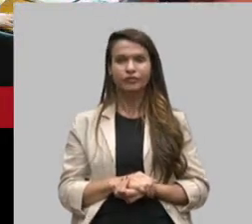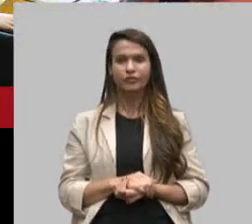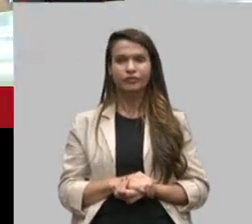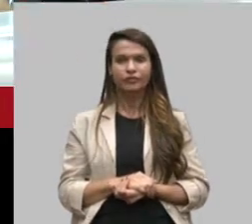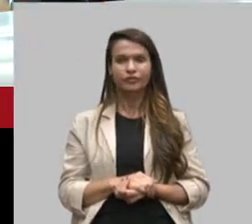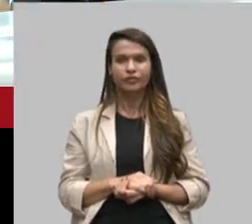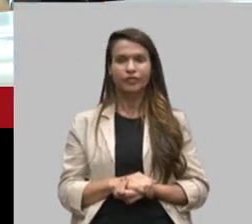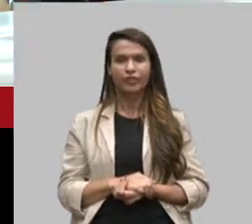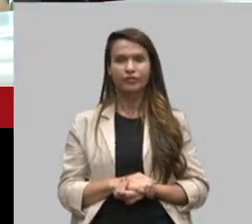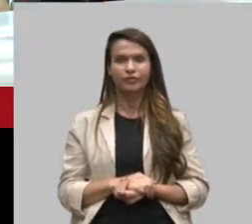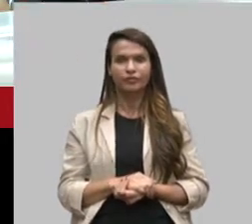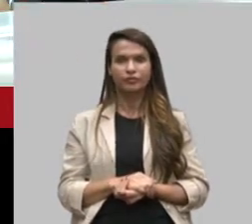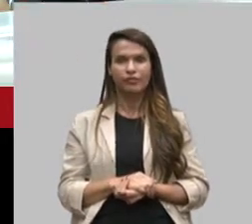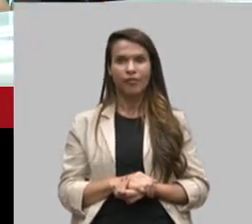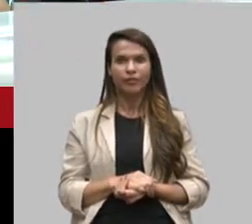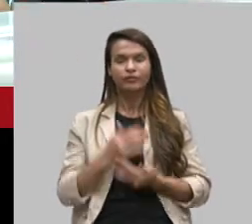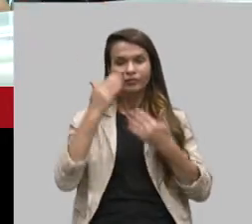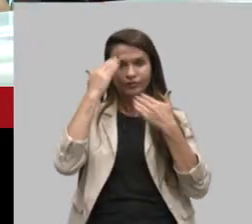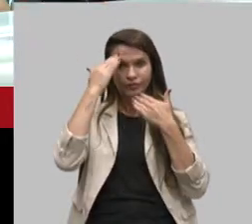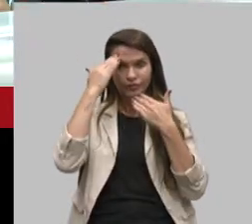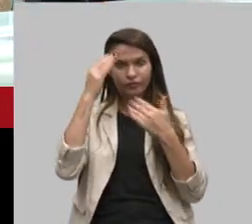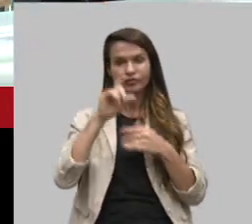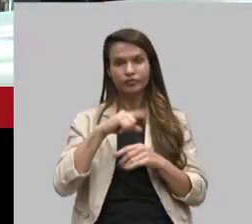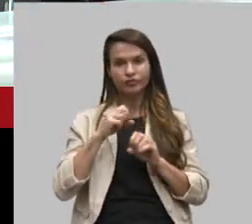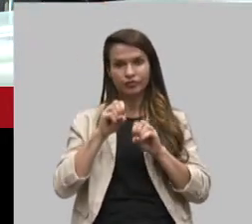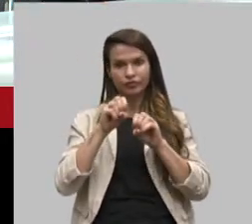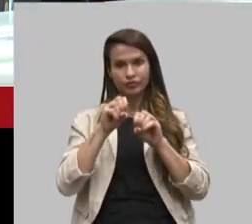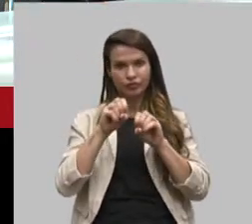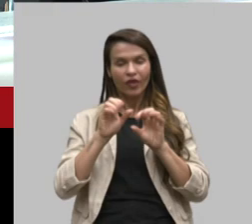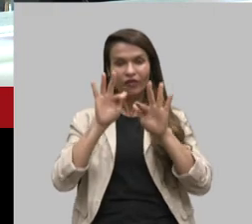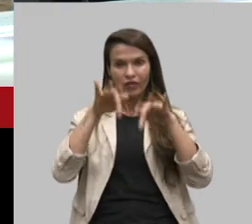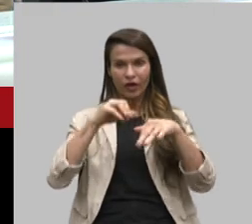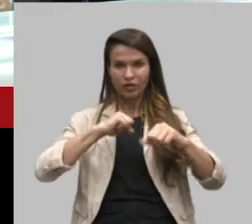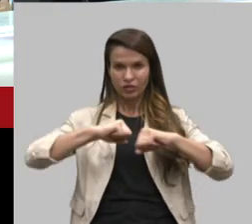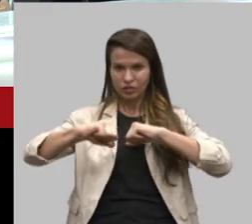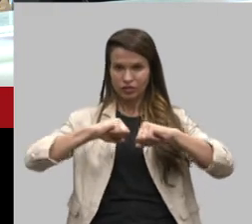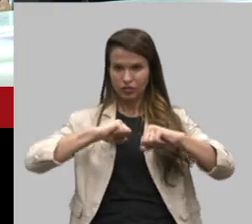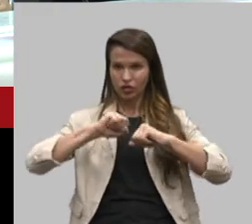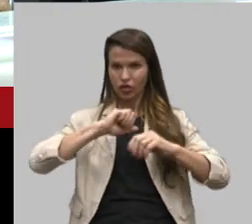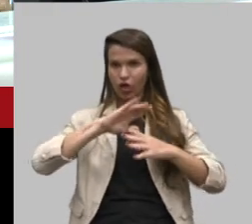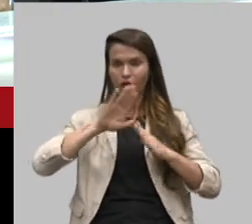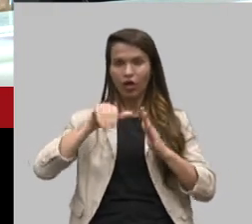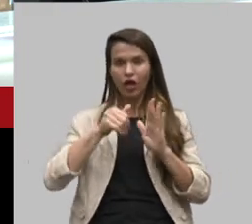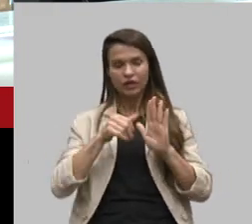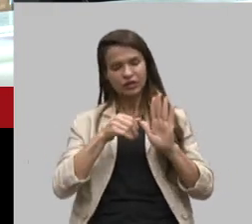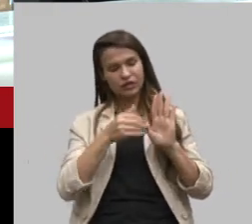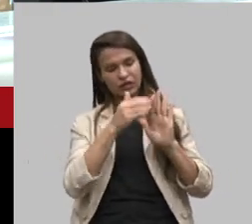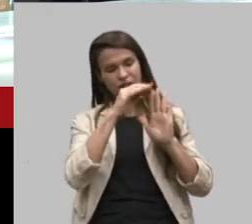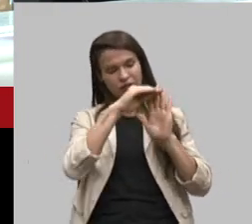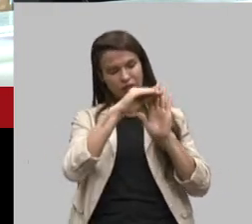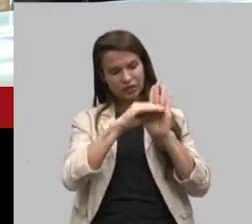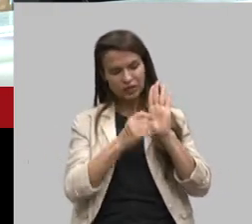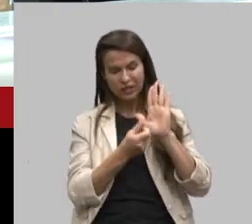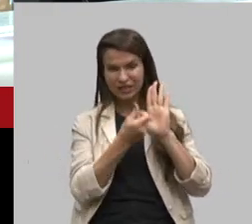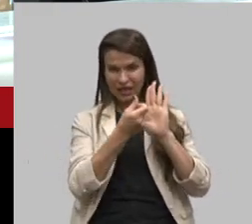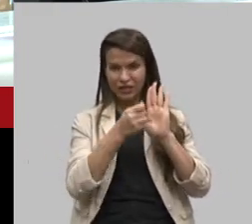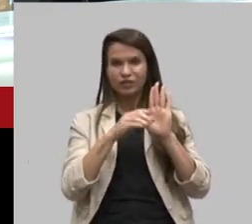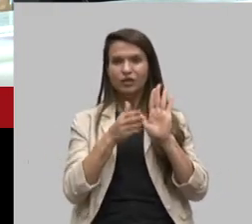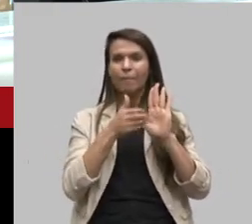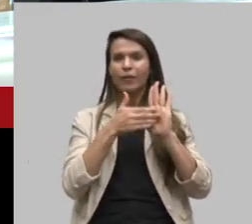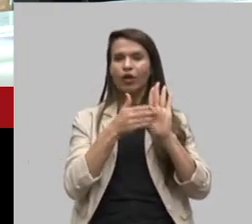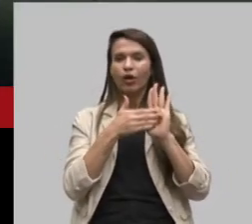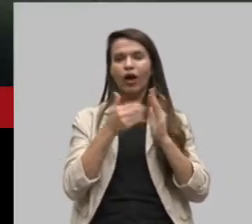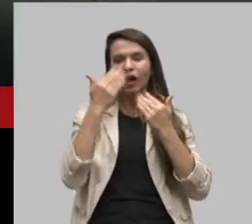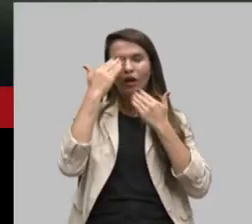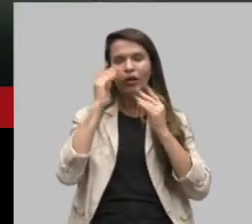obrigado obrigado nós encerramos os nossos debates depois de todas as nossas seis propostas eu quero agradecer a todos vocês pela competência